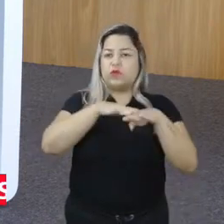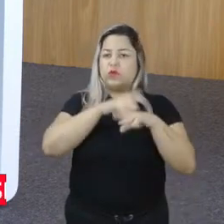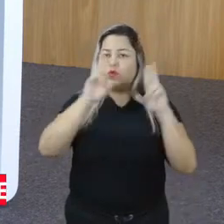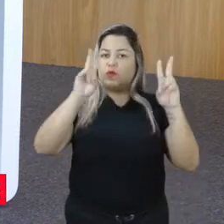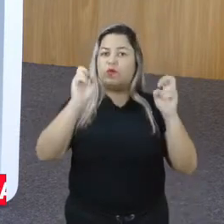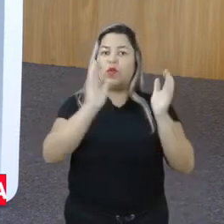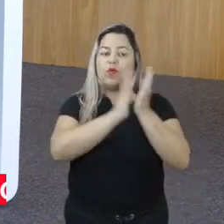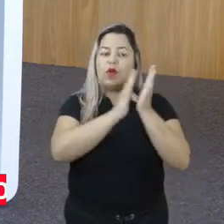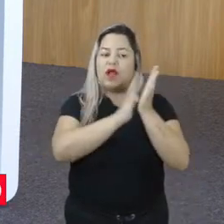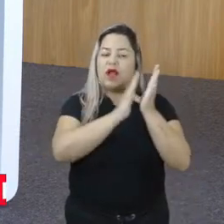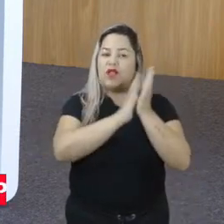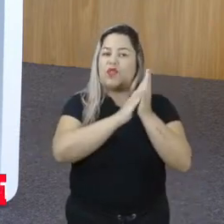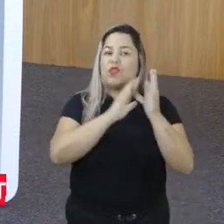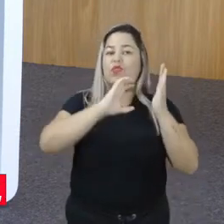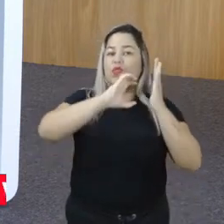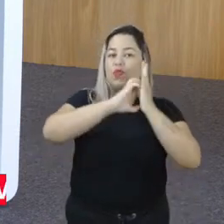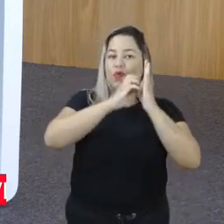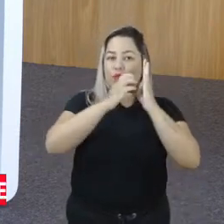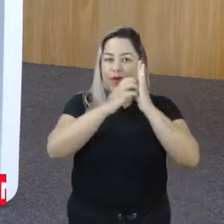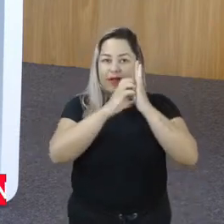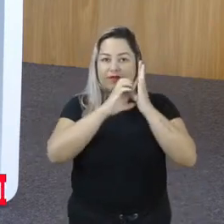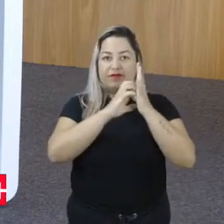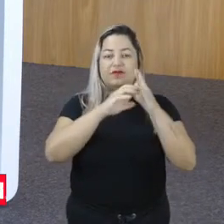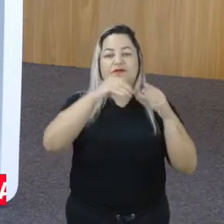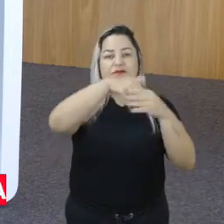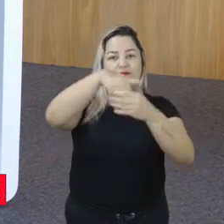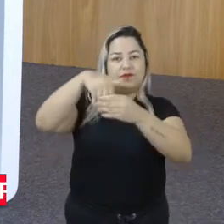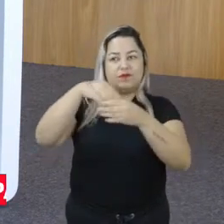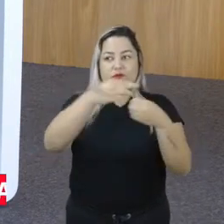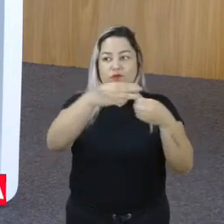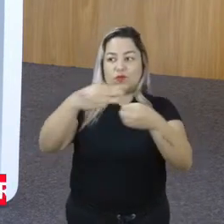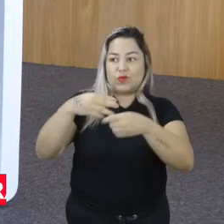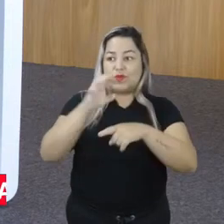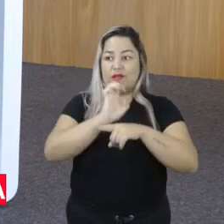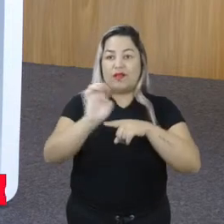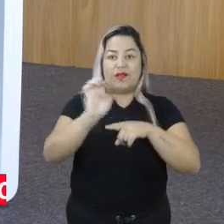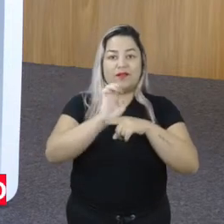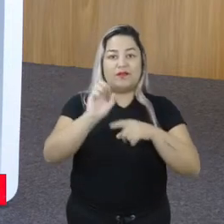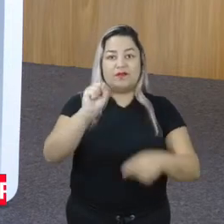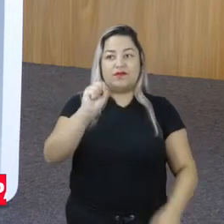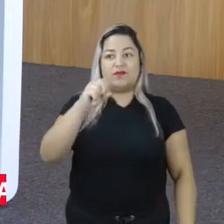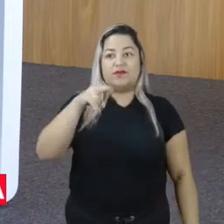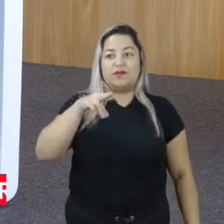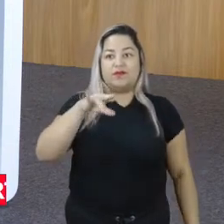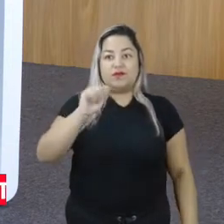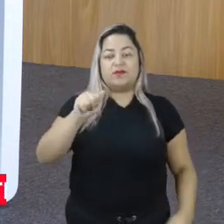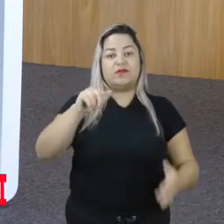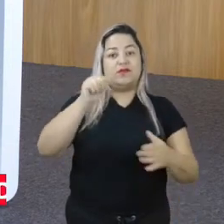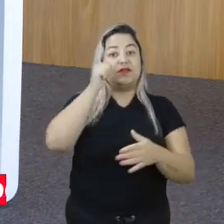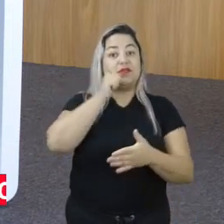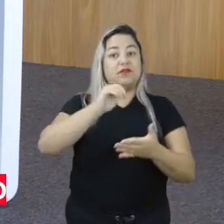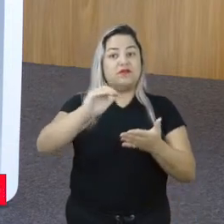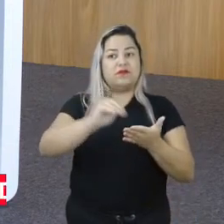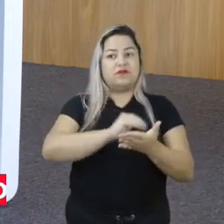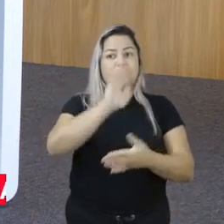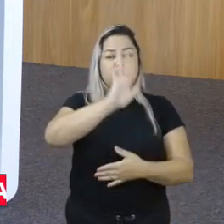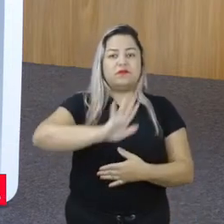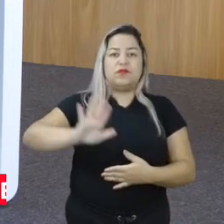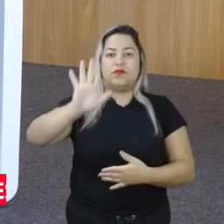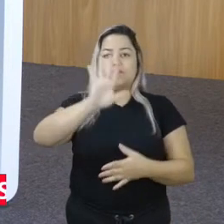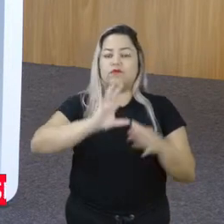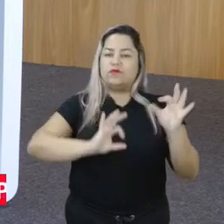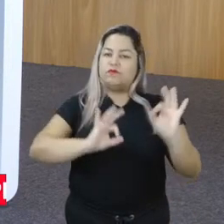do partido e também sobre as eleições municipais no estado. A Sônia Braga, nossa secretária nacional de